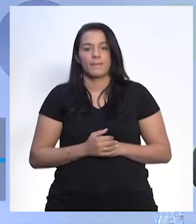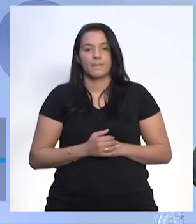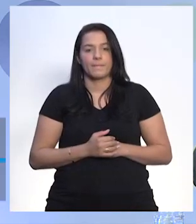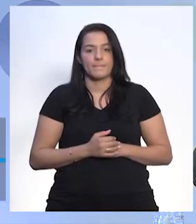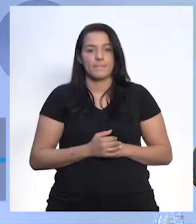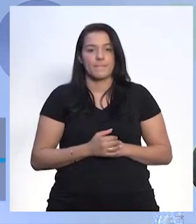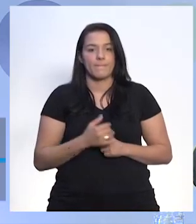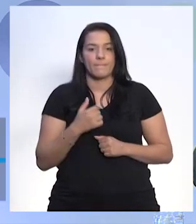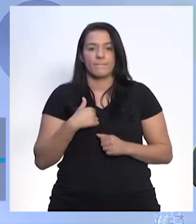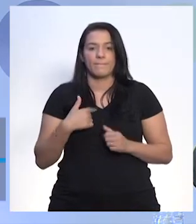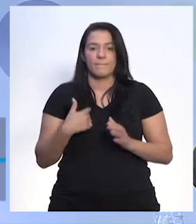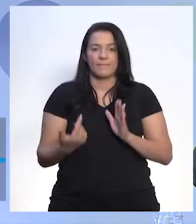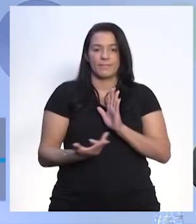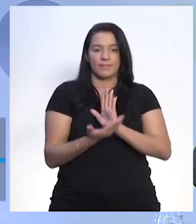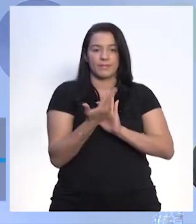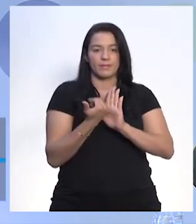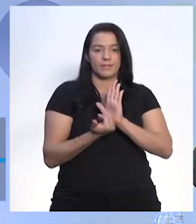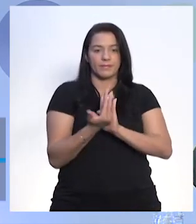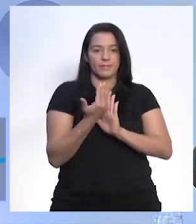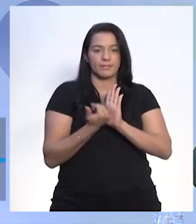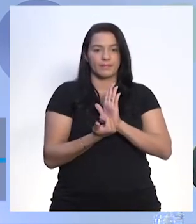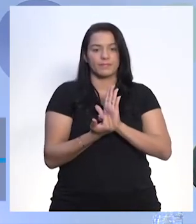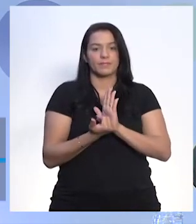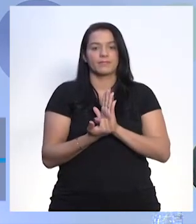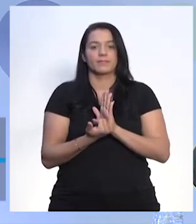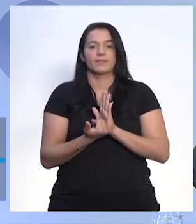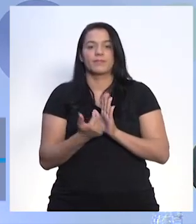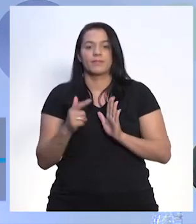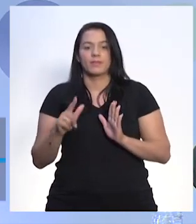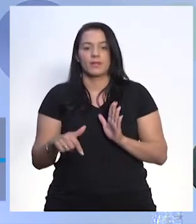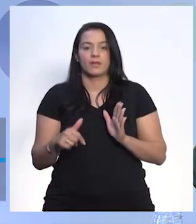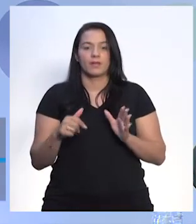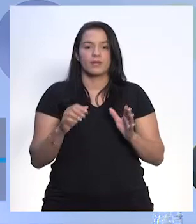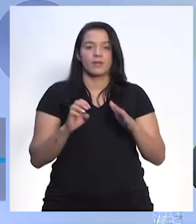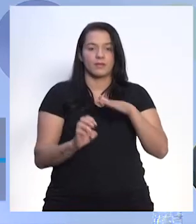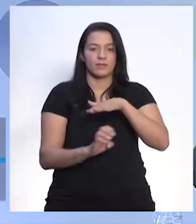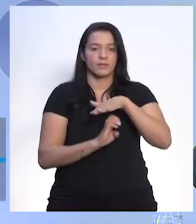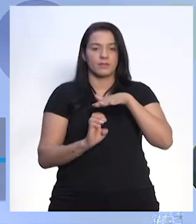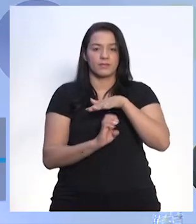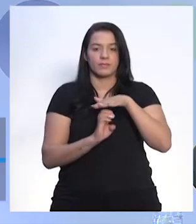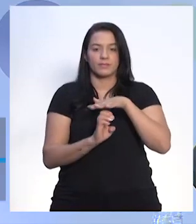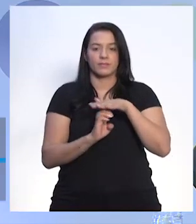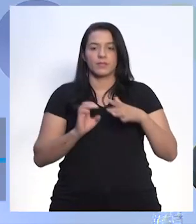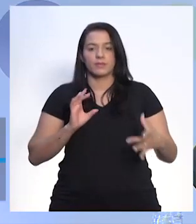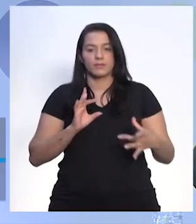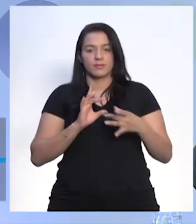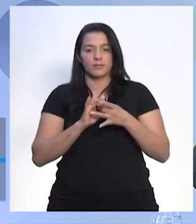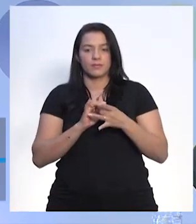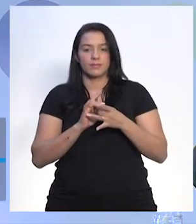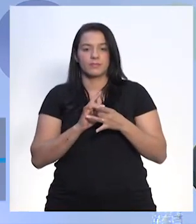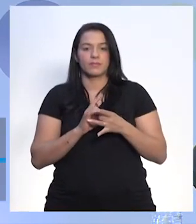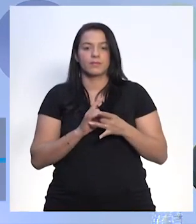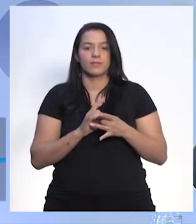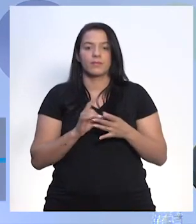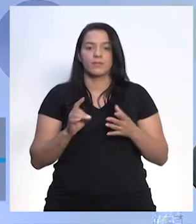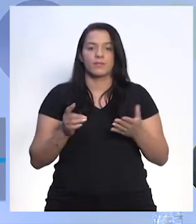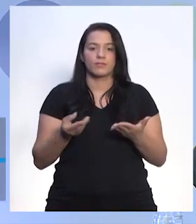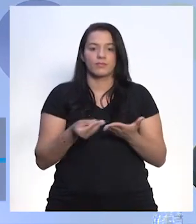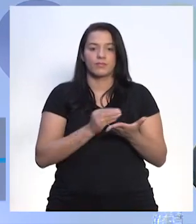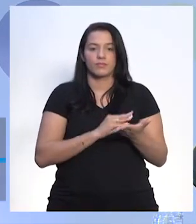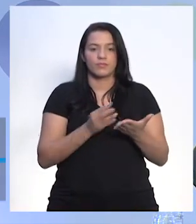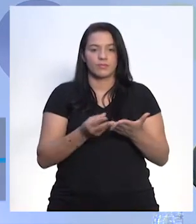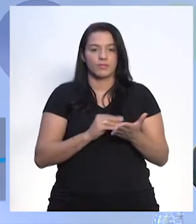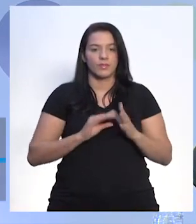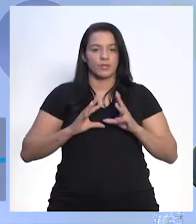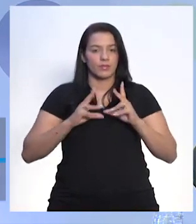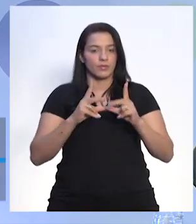quem construiu esse material foi, no caso, a empresa Parceiros, né? Foi eles que construíram o material. É de